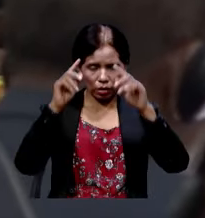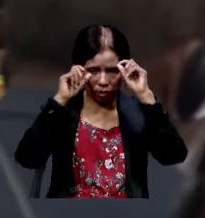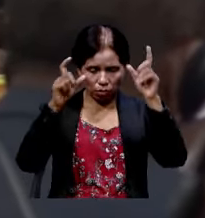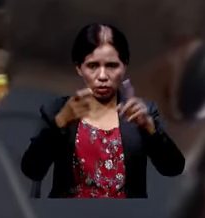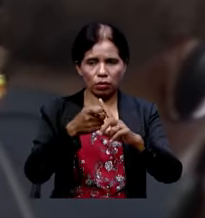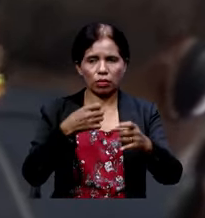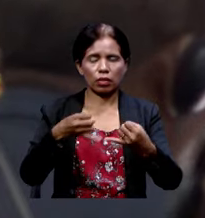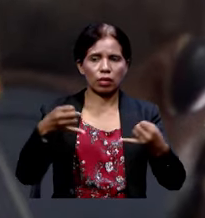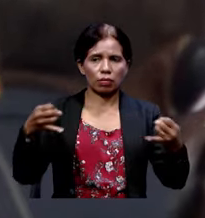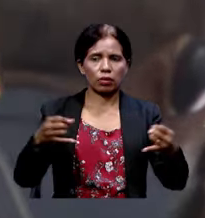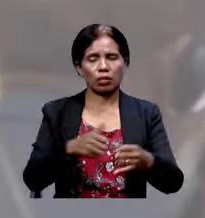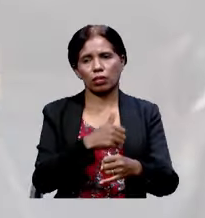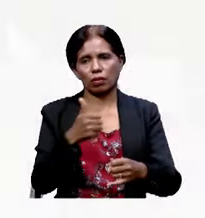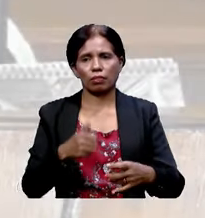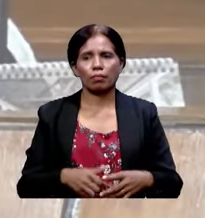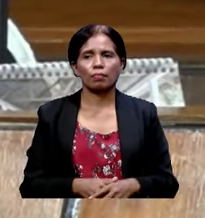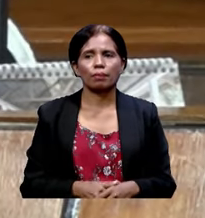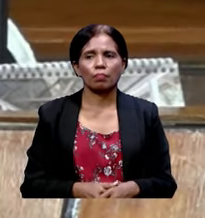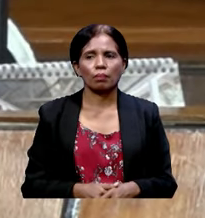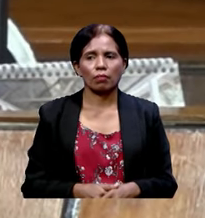tekstil sira. Nova kestau